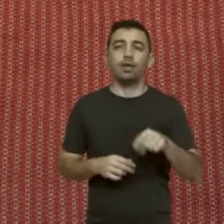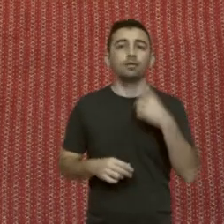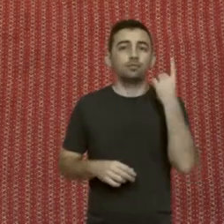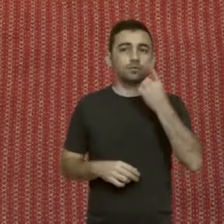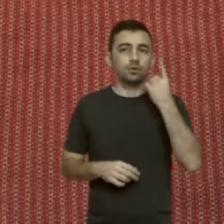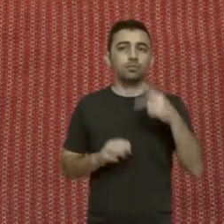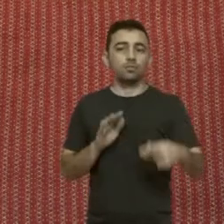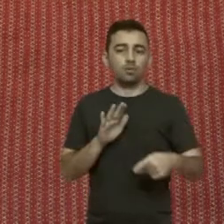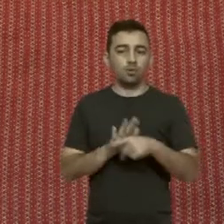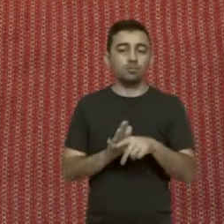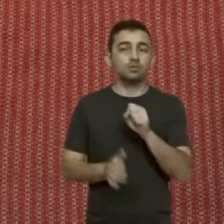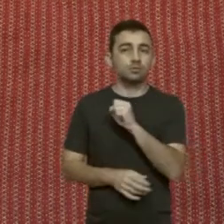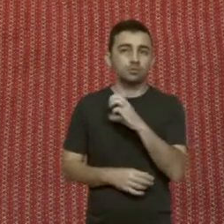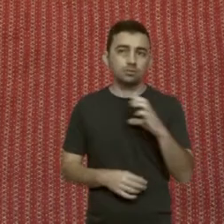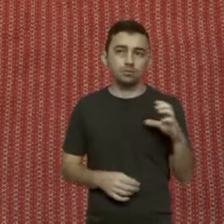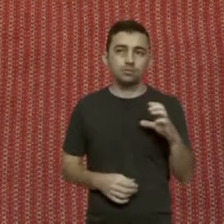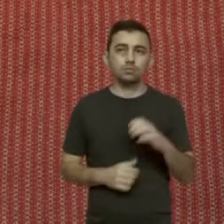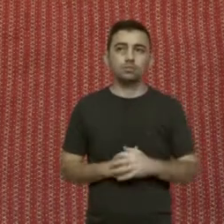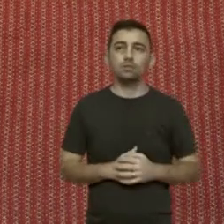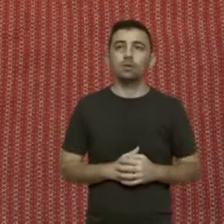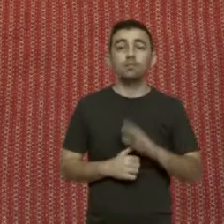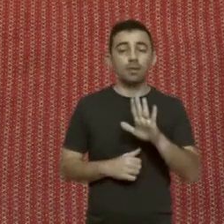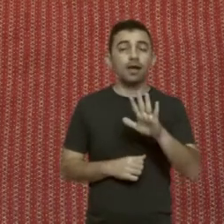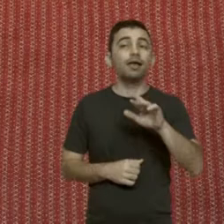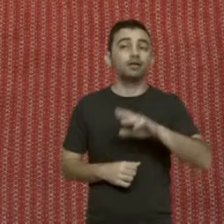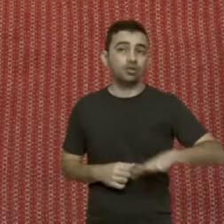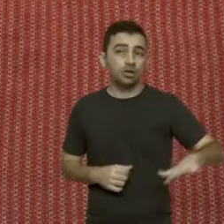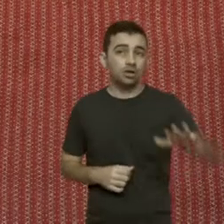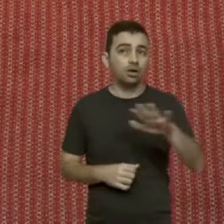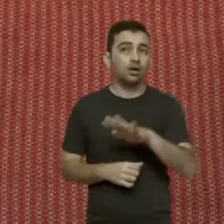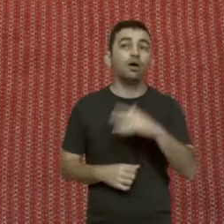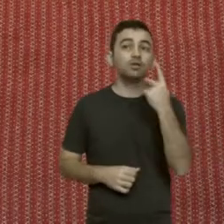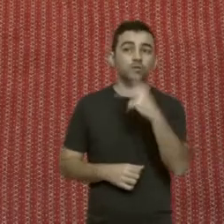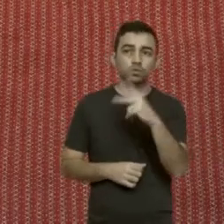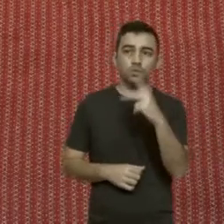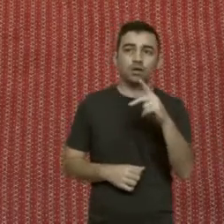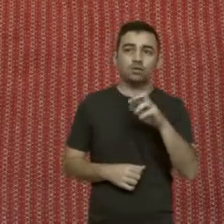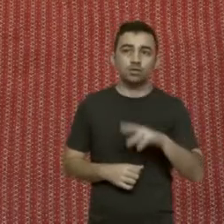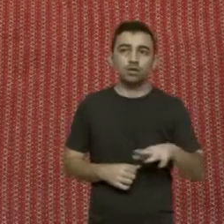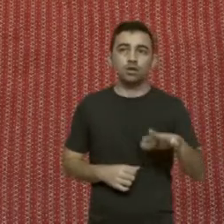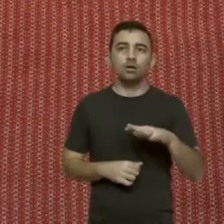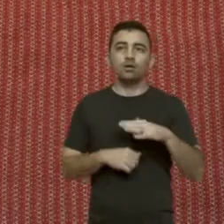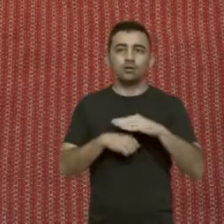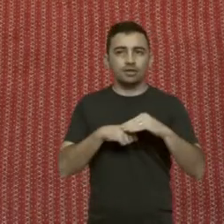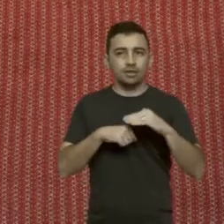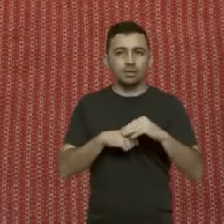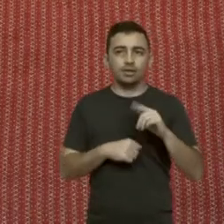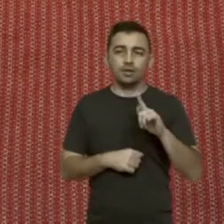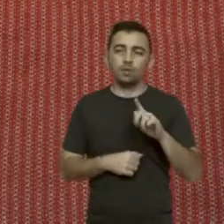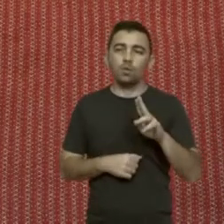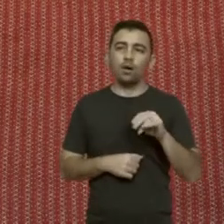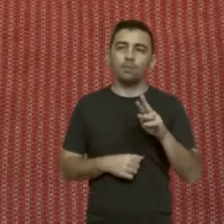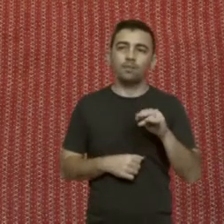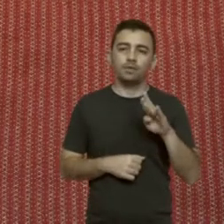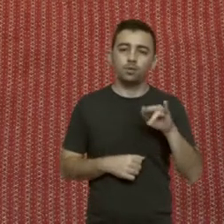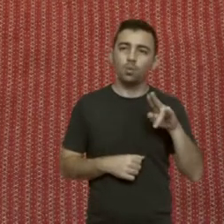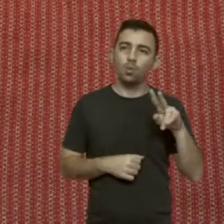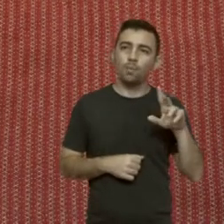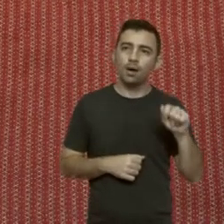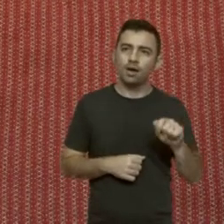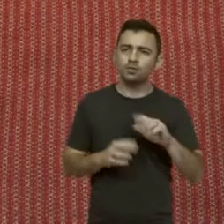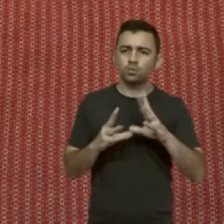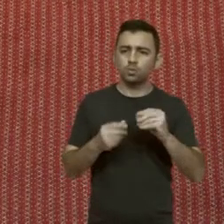é verdade, mas temos uma região, a sua querida Guabiruba, no qual cumprimento